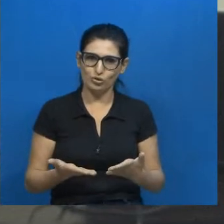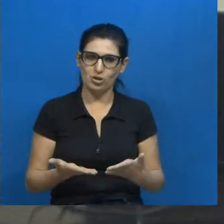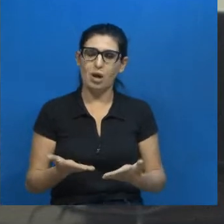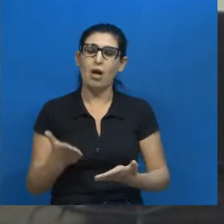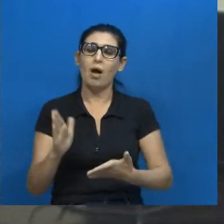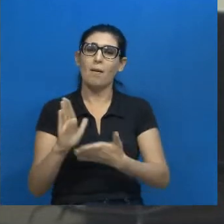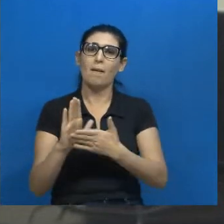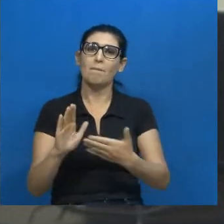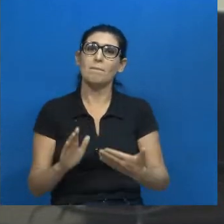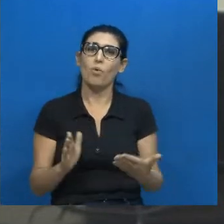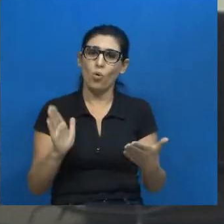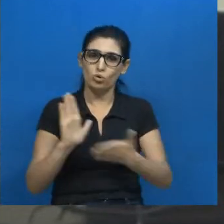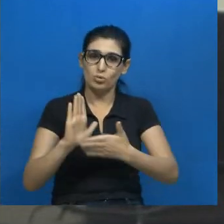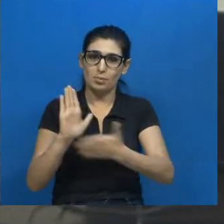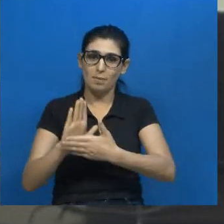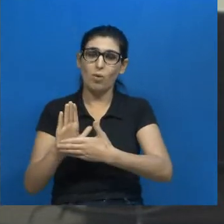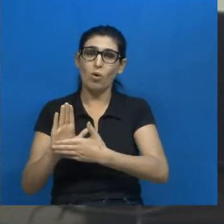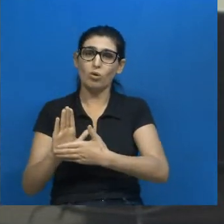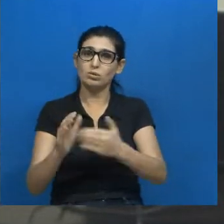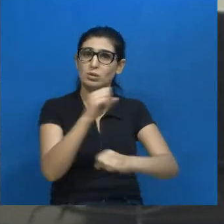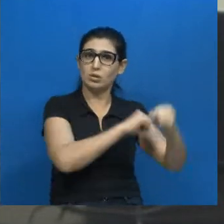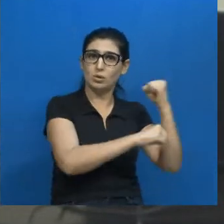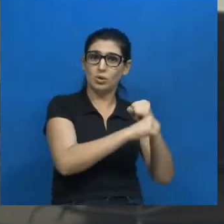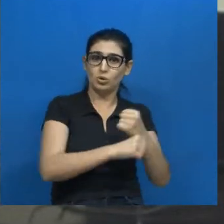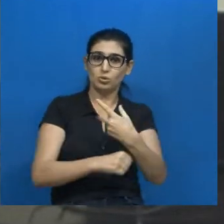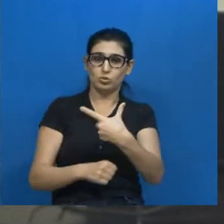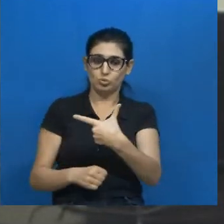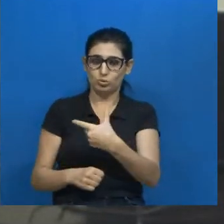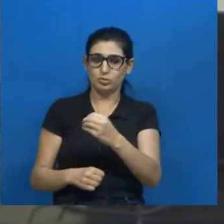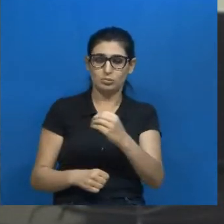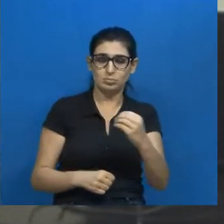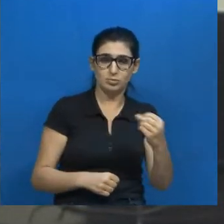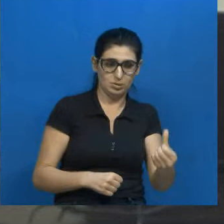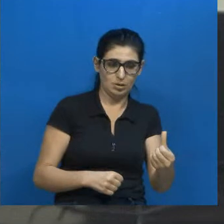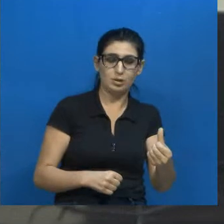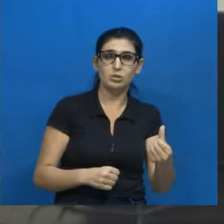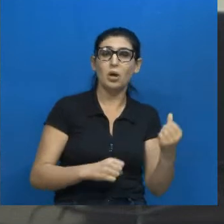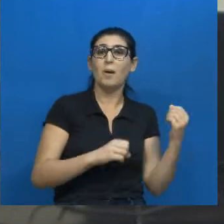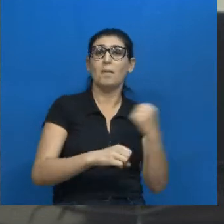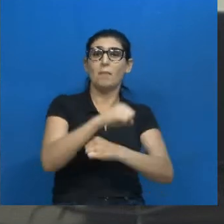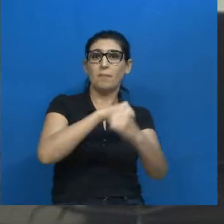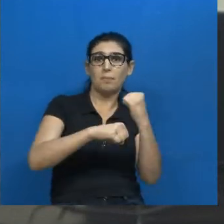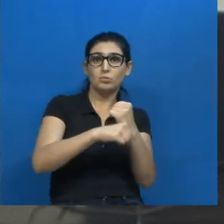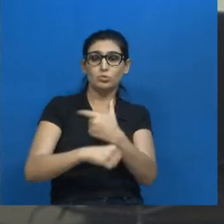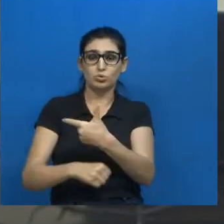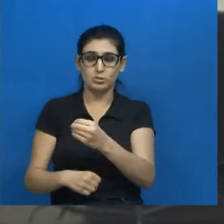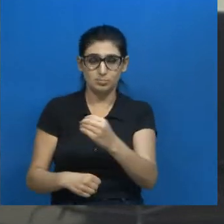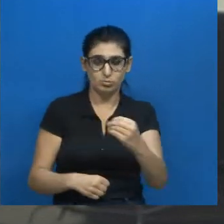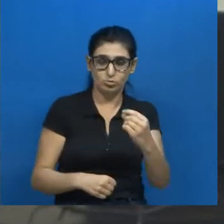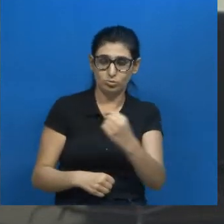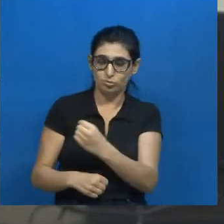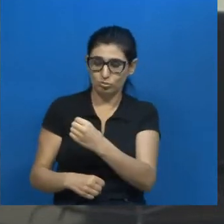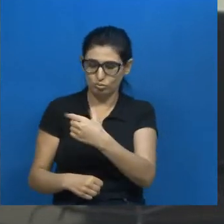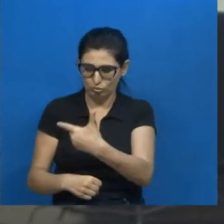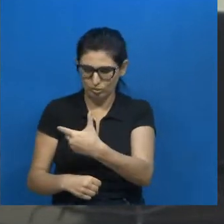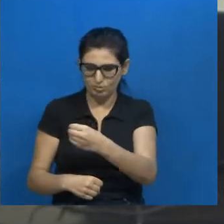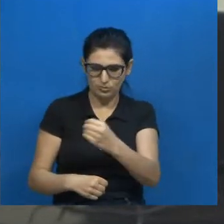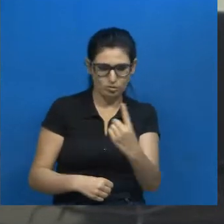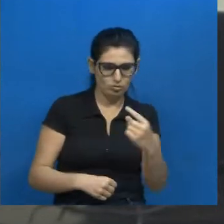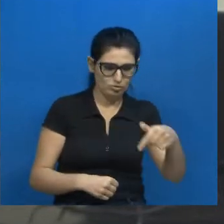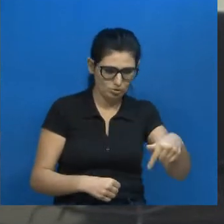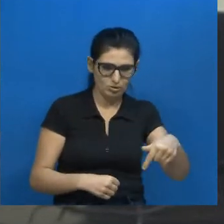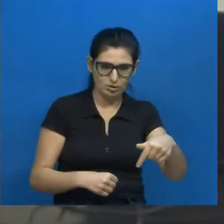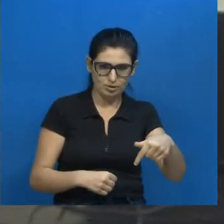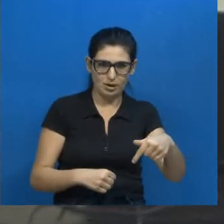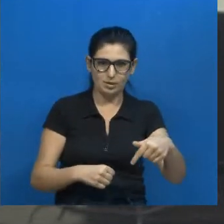tá? O que nós estamos propondo é o seguinte: a partir de 2017, nós pegamos a Secretaria de Mobilidade Urbana. Esse era um